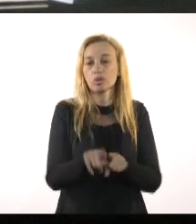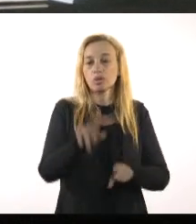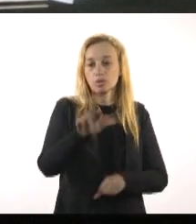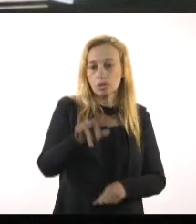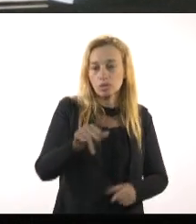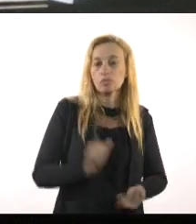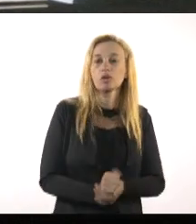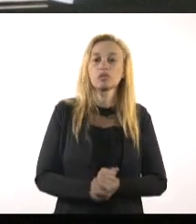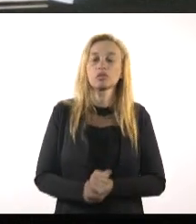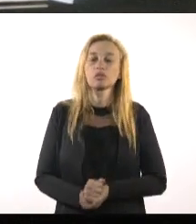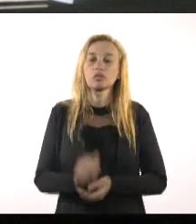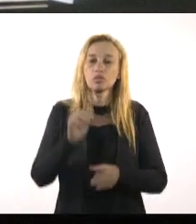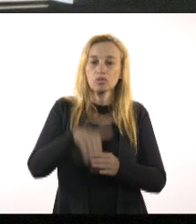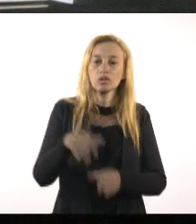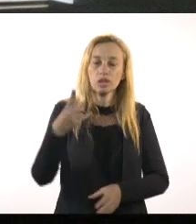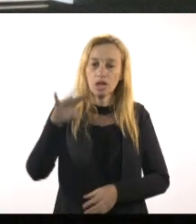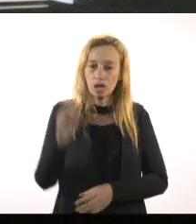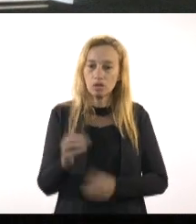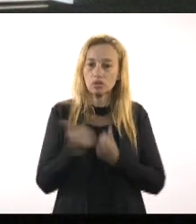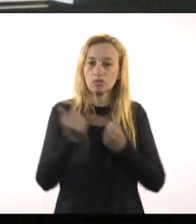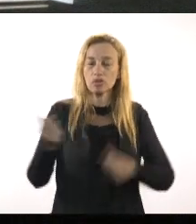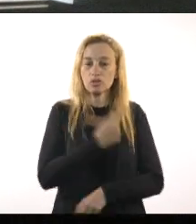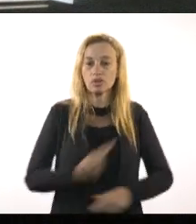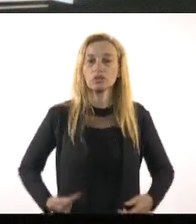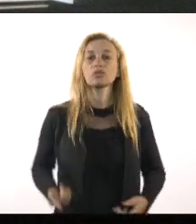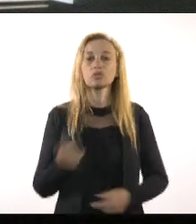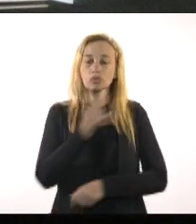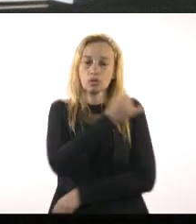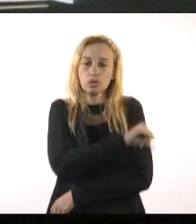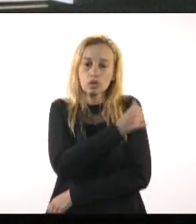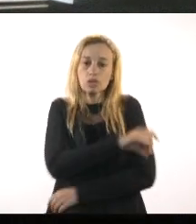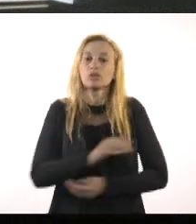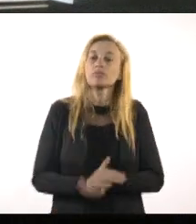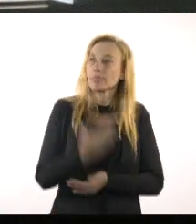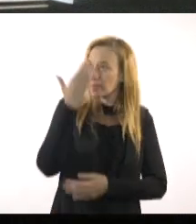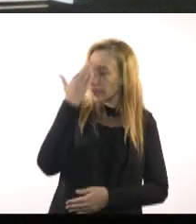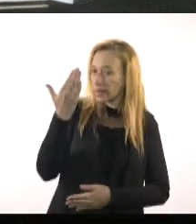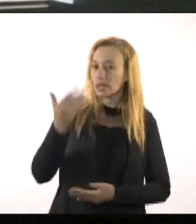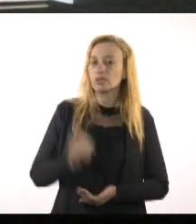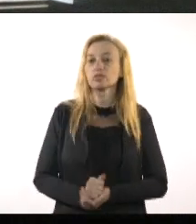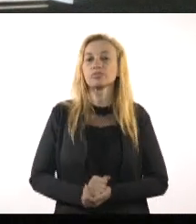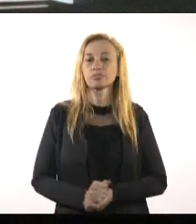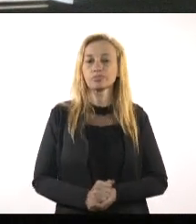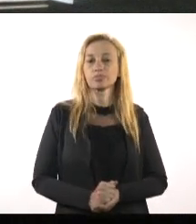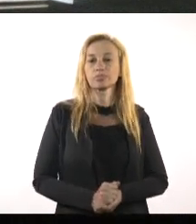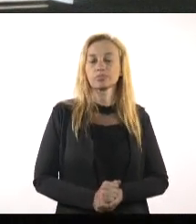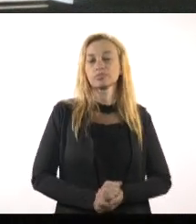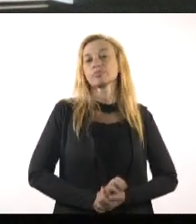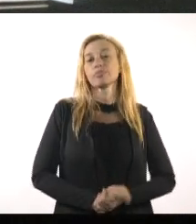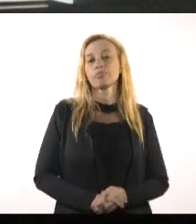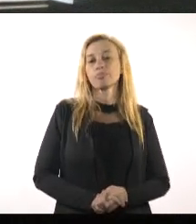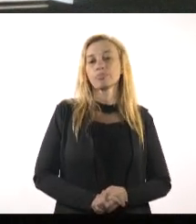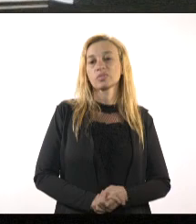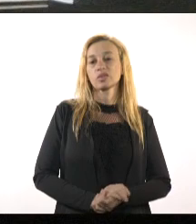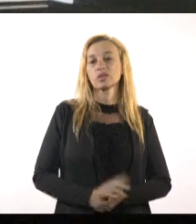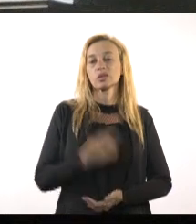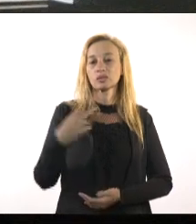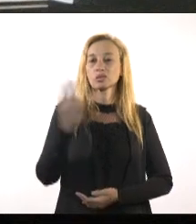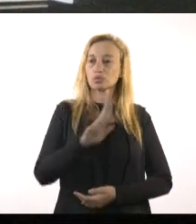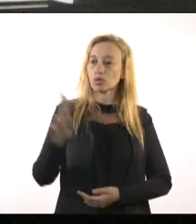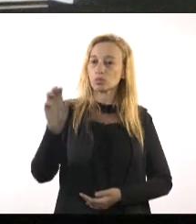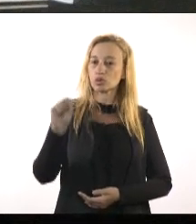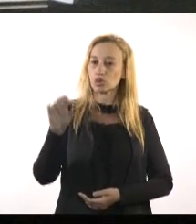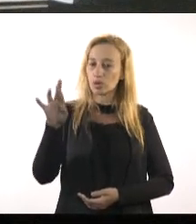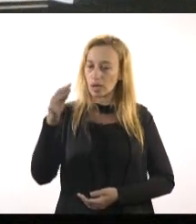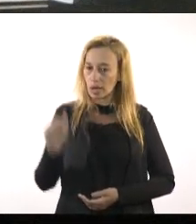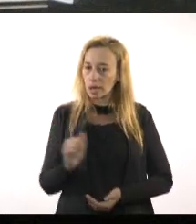votos de estima, Cláudio Castro, vice-governador do Rio de Janeiro. Fica meu agradecimento, meus também votos de estima. Em seu nome, Soraya, possa